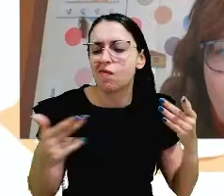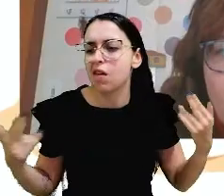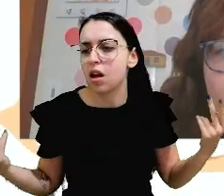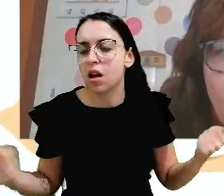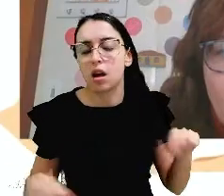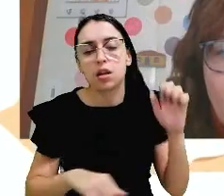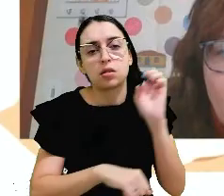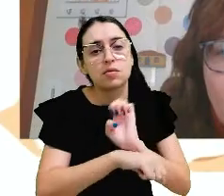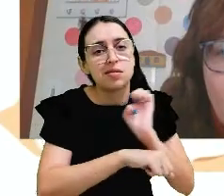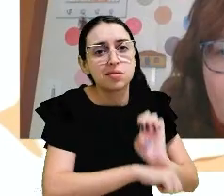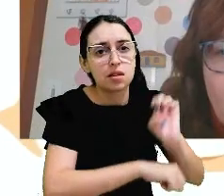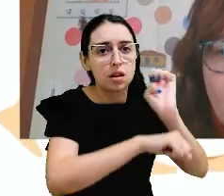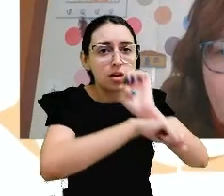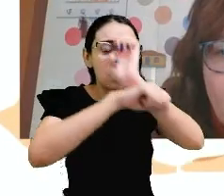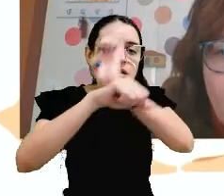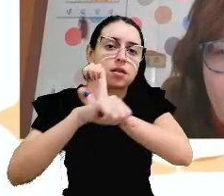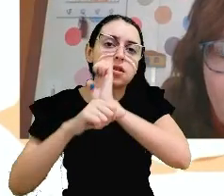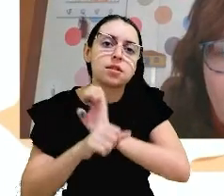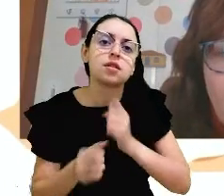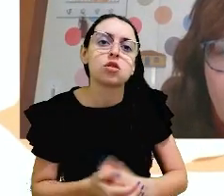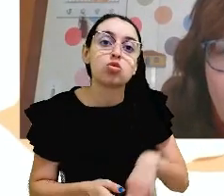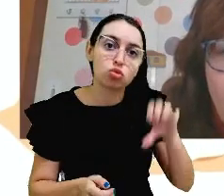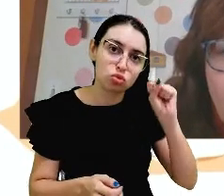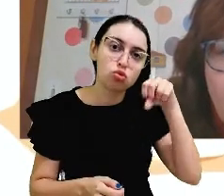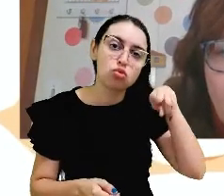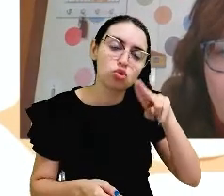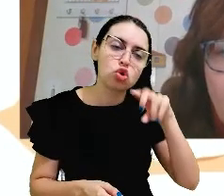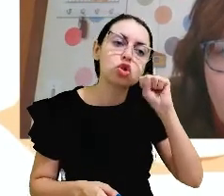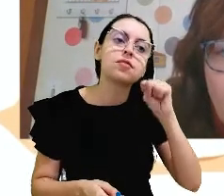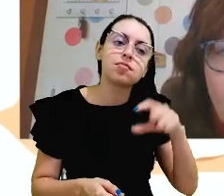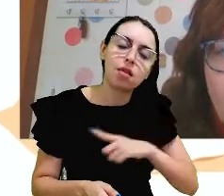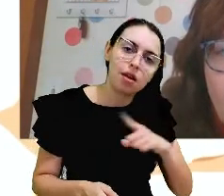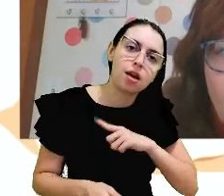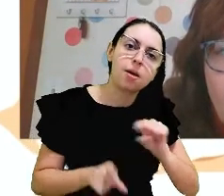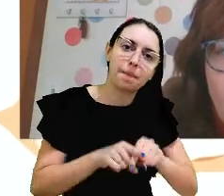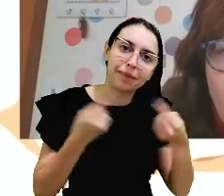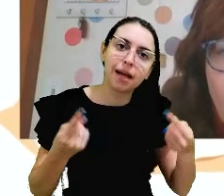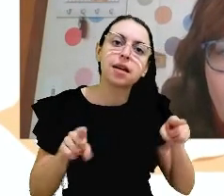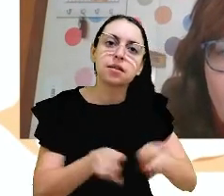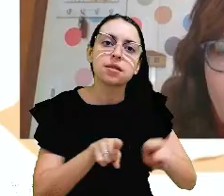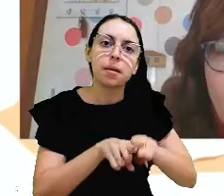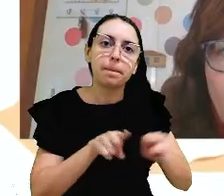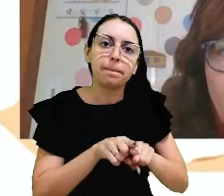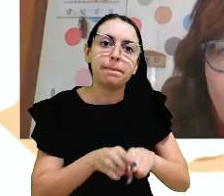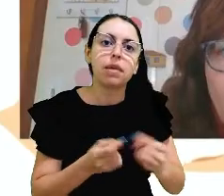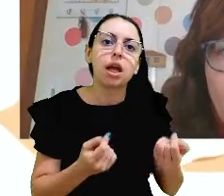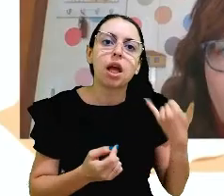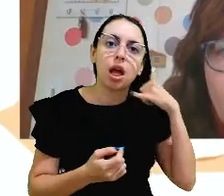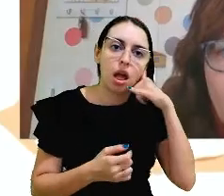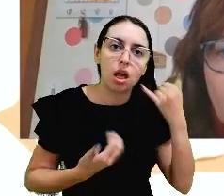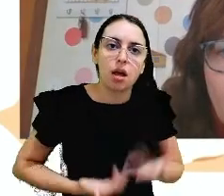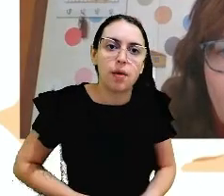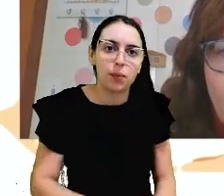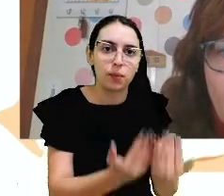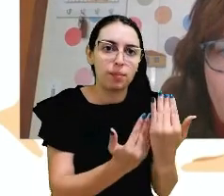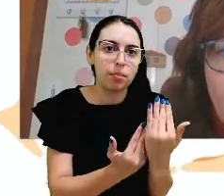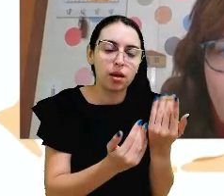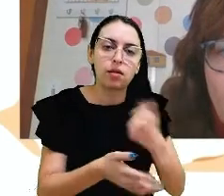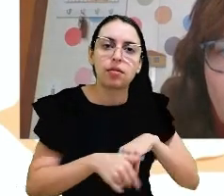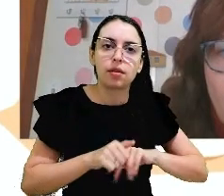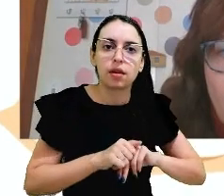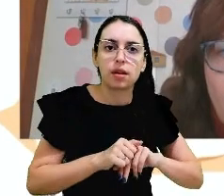está presente e que as parteiras estão lá atuando como outro caminho